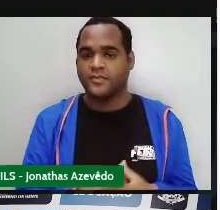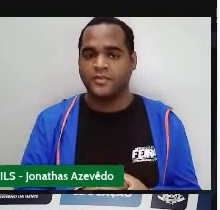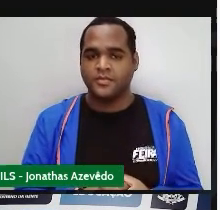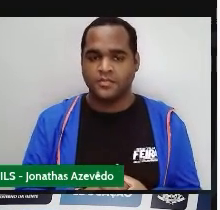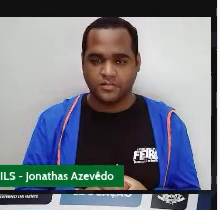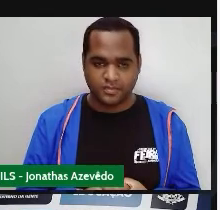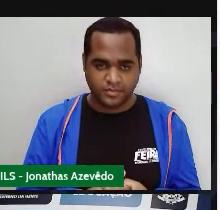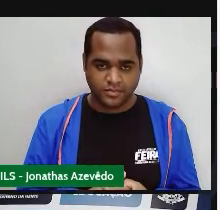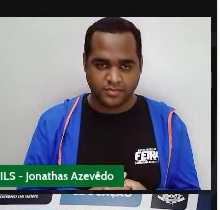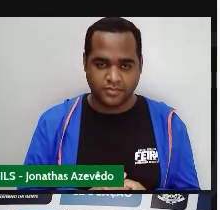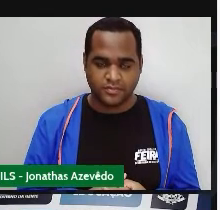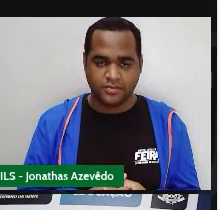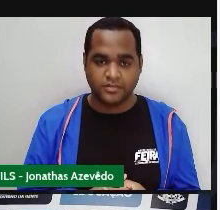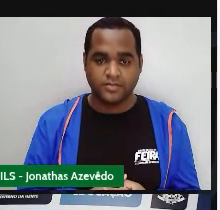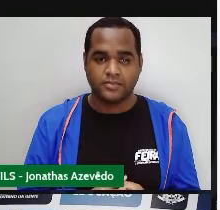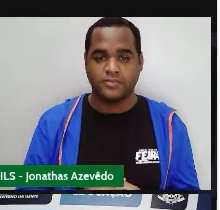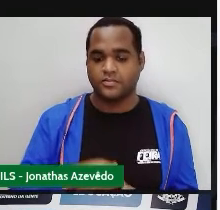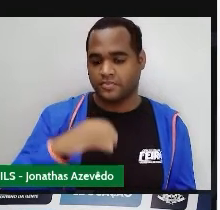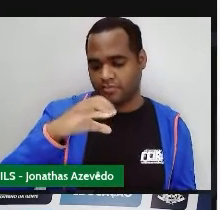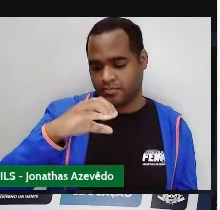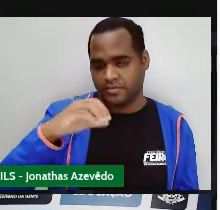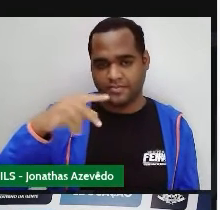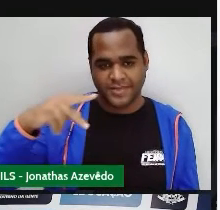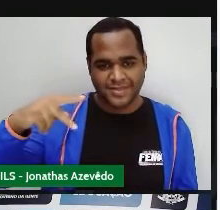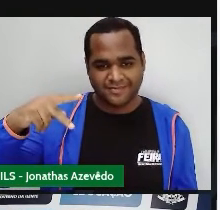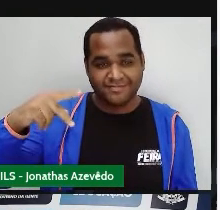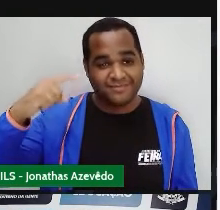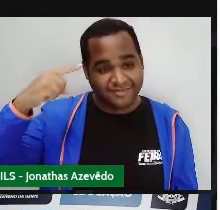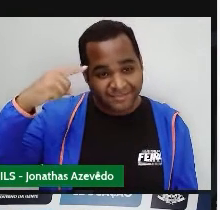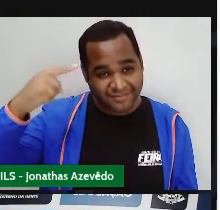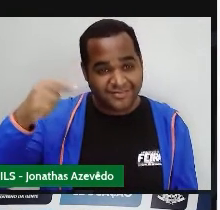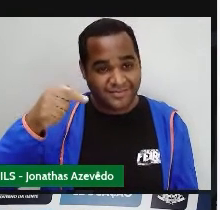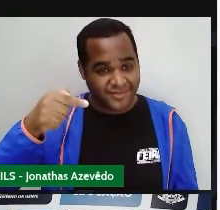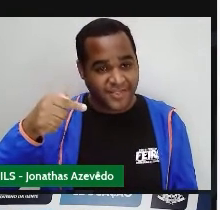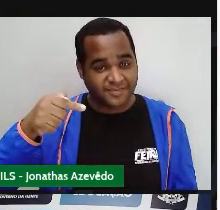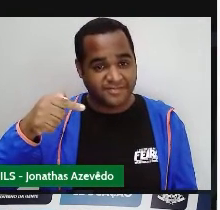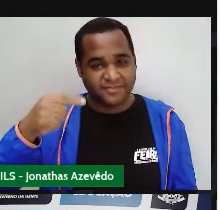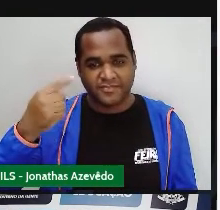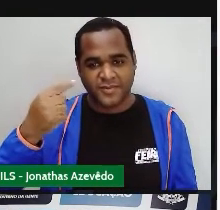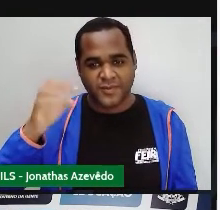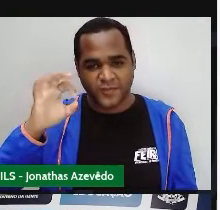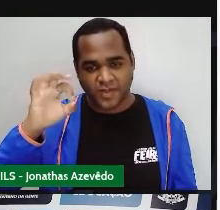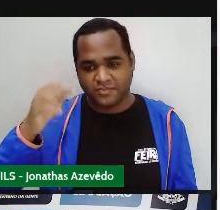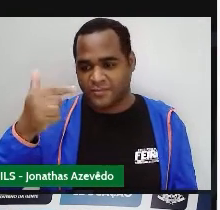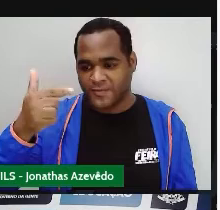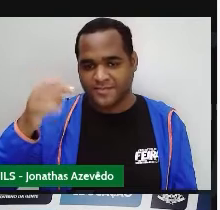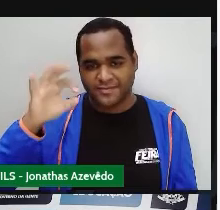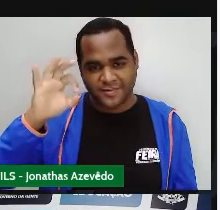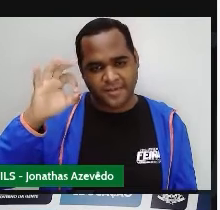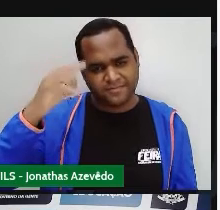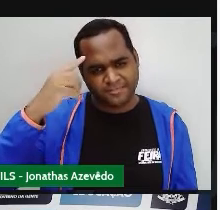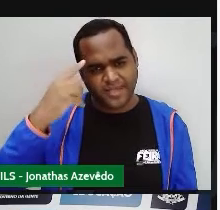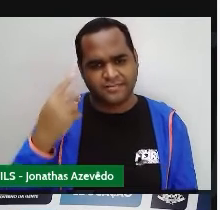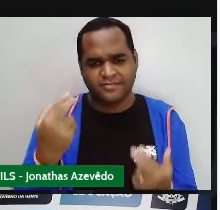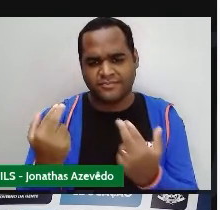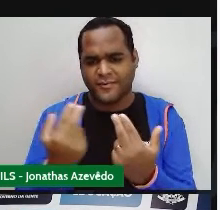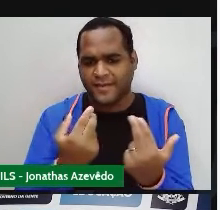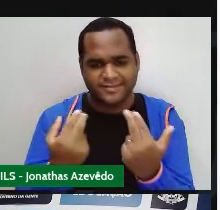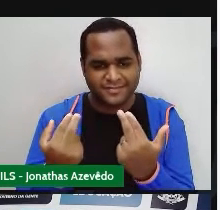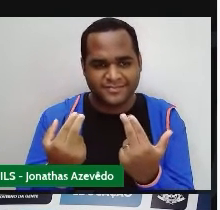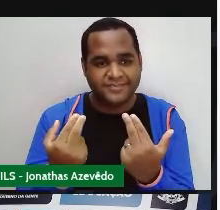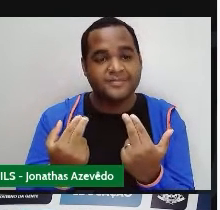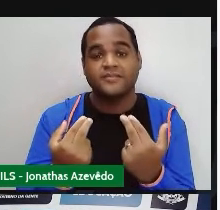os valores de c e d p já estão nessas a equações precisam ser os mesmos porque